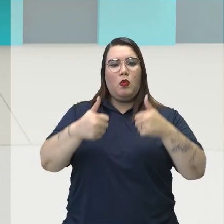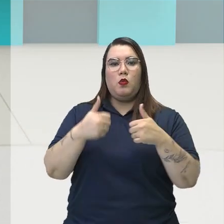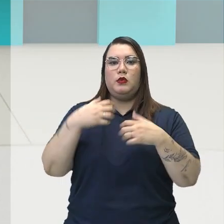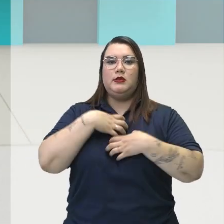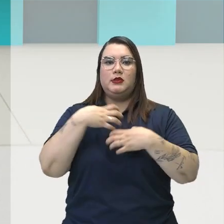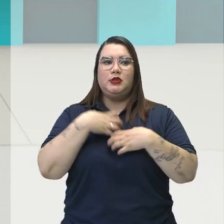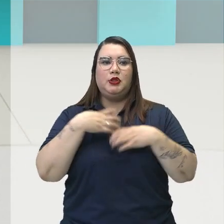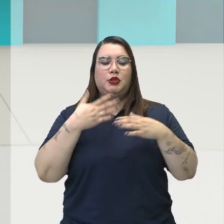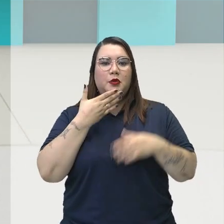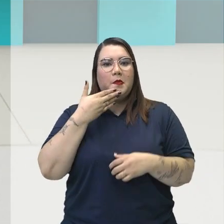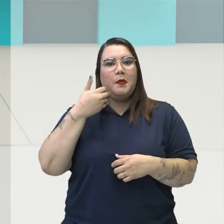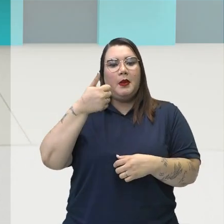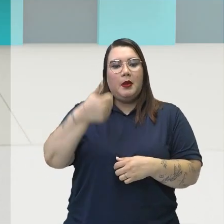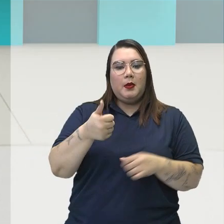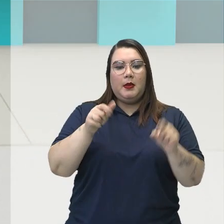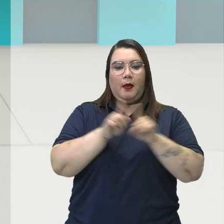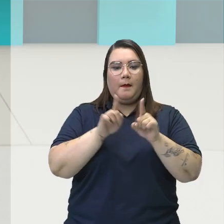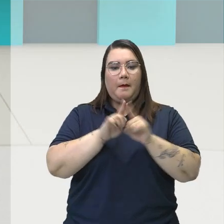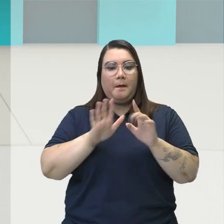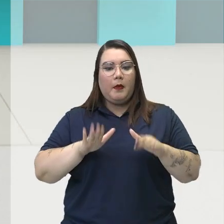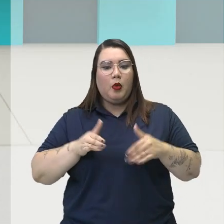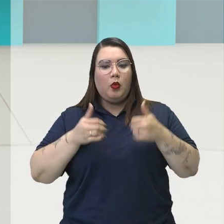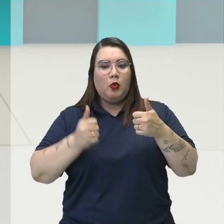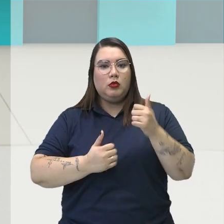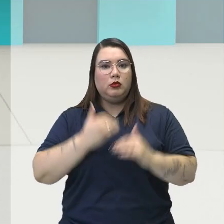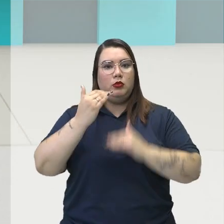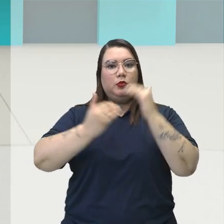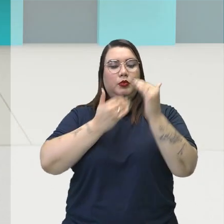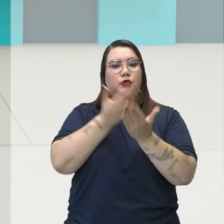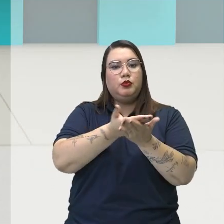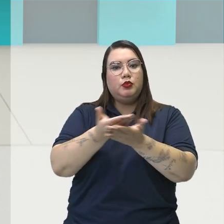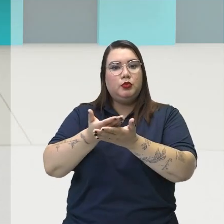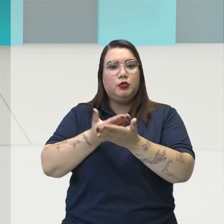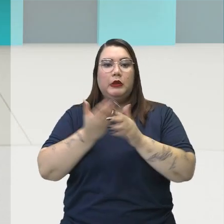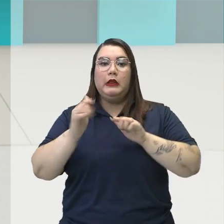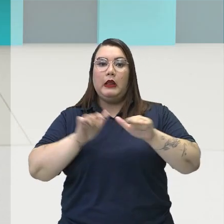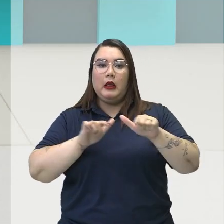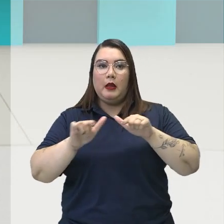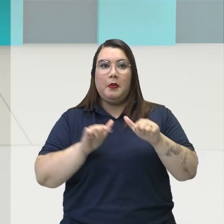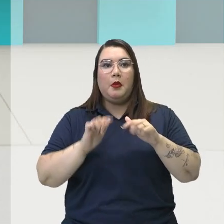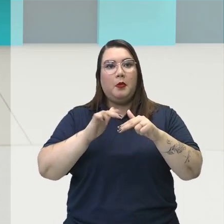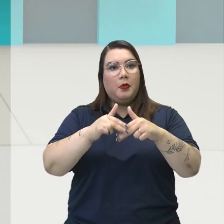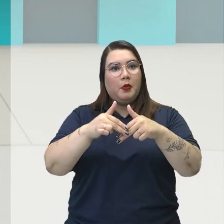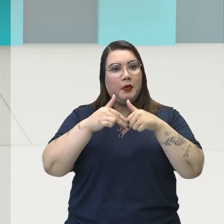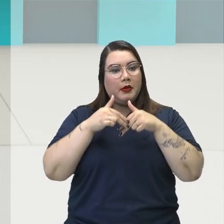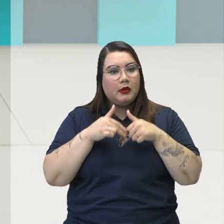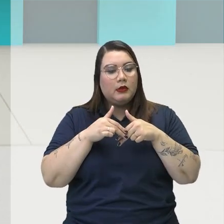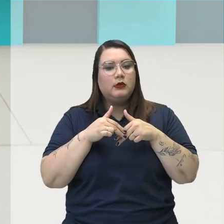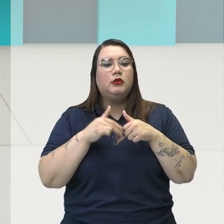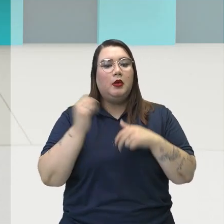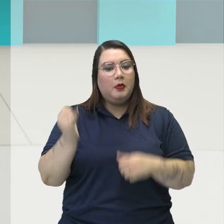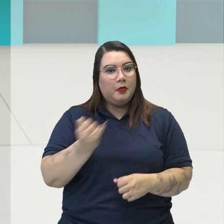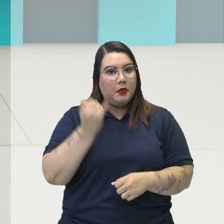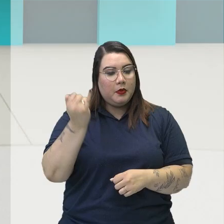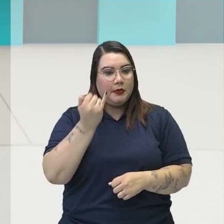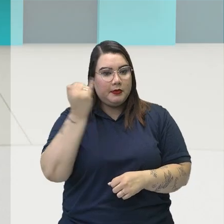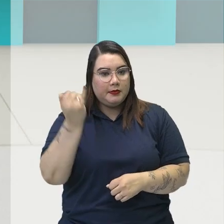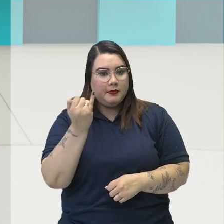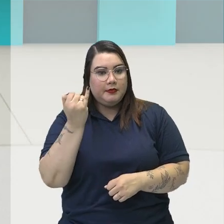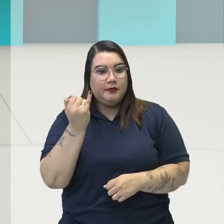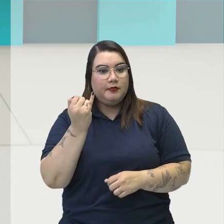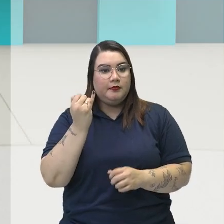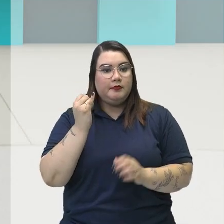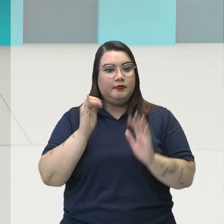autoconfiança e melhora o nosso desempenho nos estudos e no trabalho. Por isso que é muito importante esses momentos de